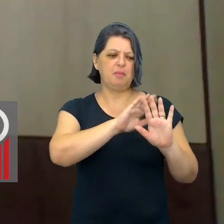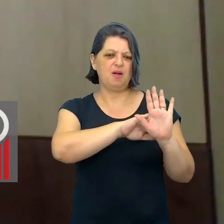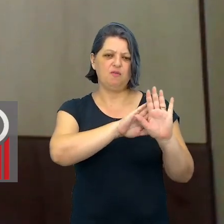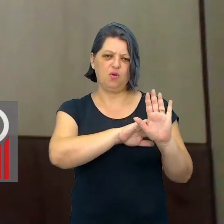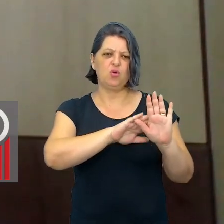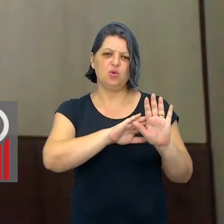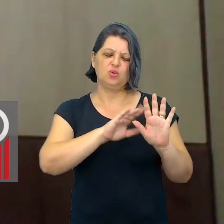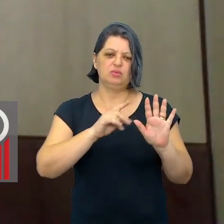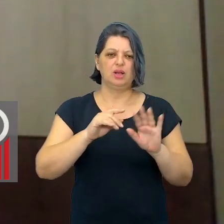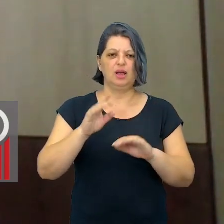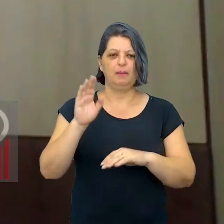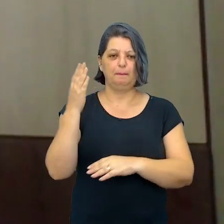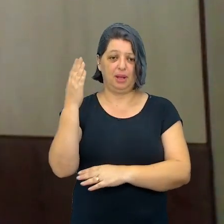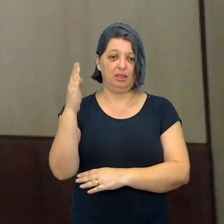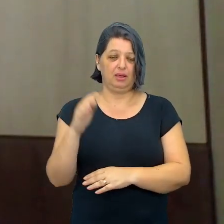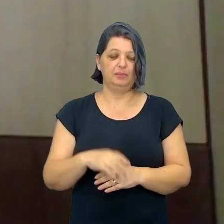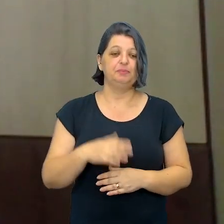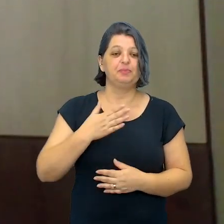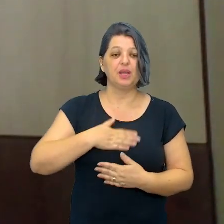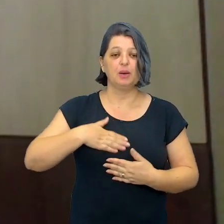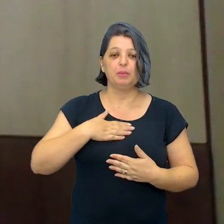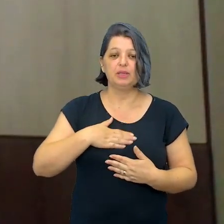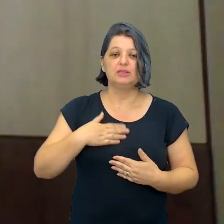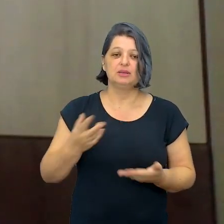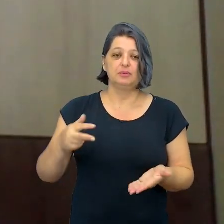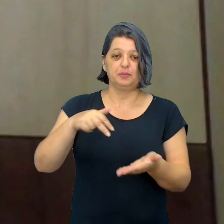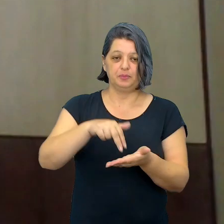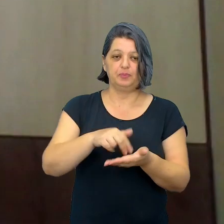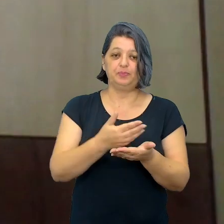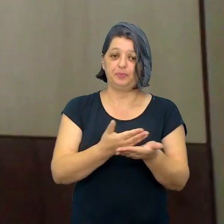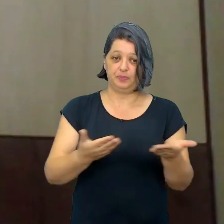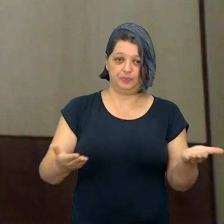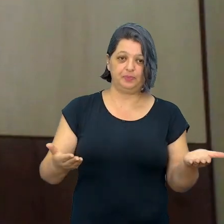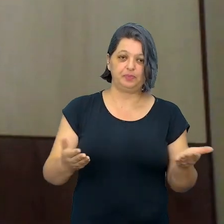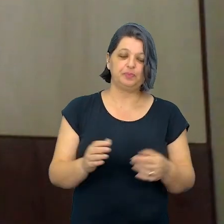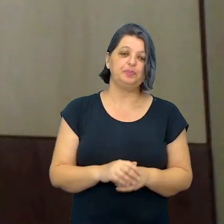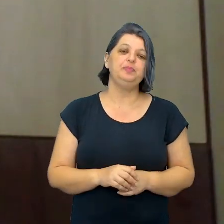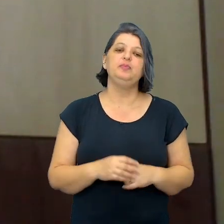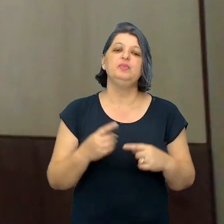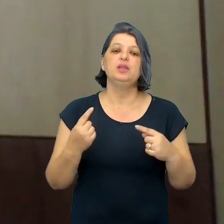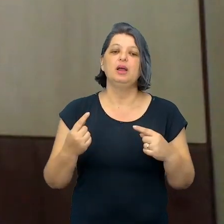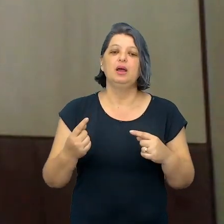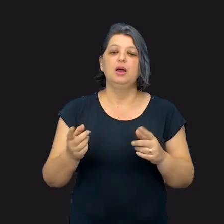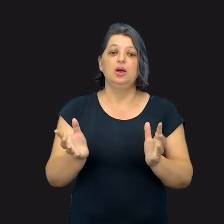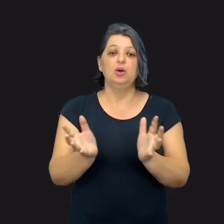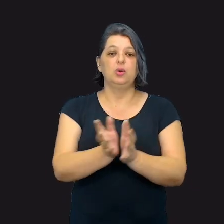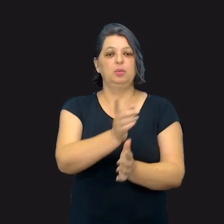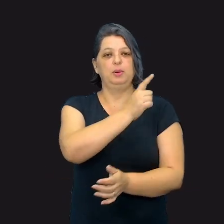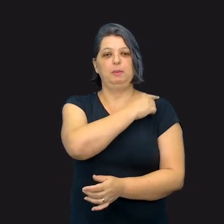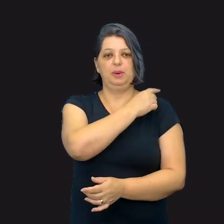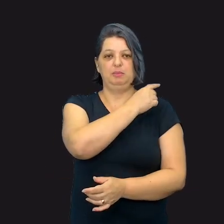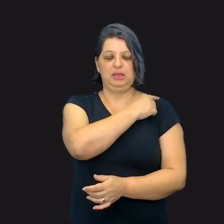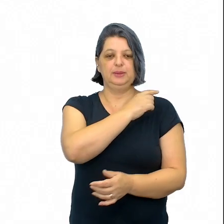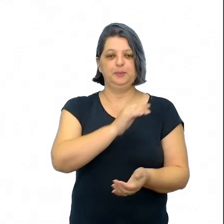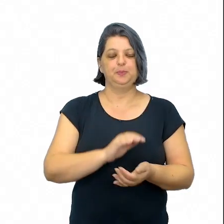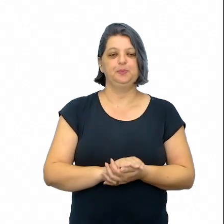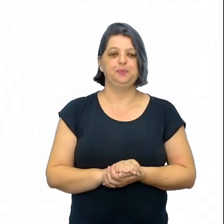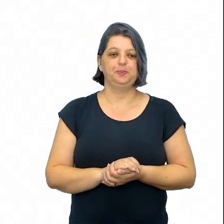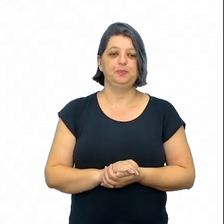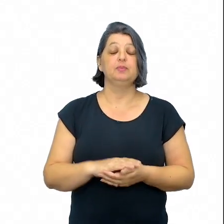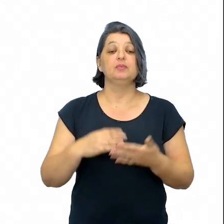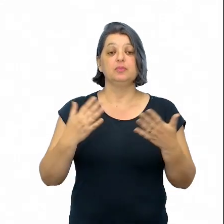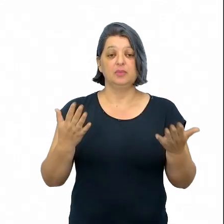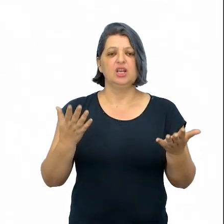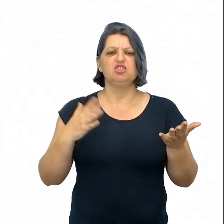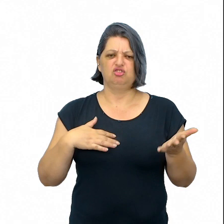um prazer estar aqui com vocês para a gente poder fazer essa transmissão de ano e série da primeira série do ensino médio. Bom, então como a gente já